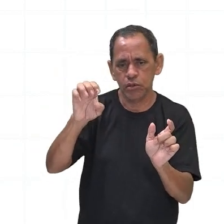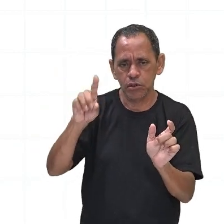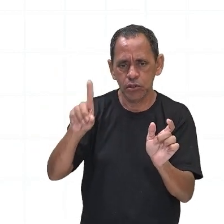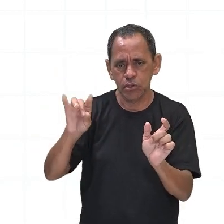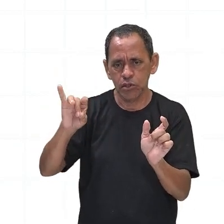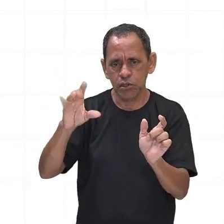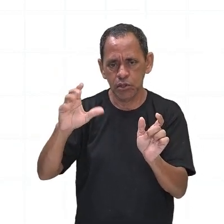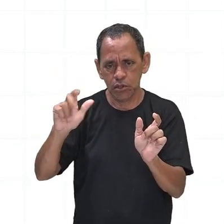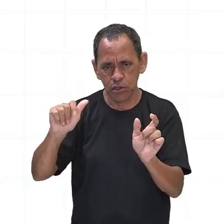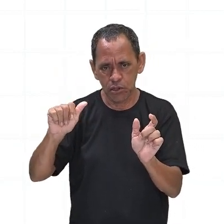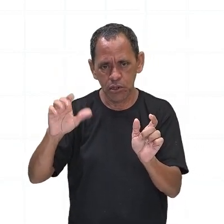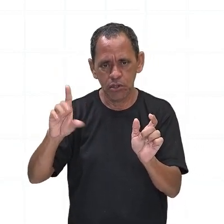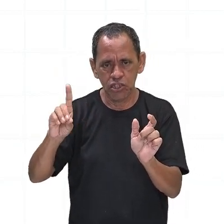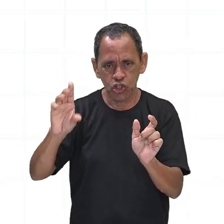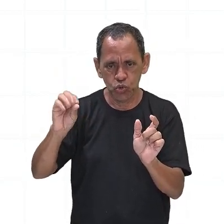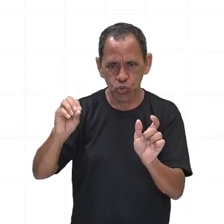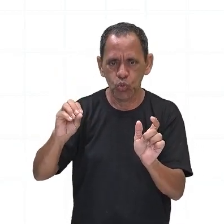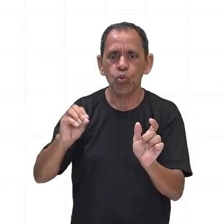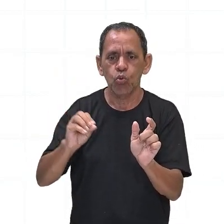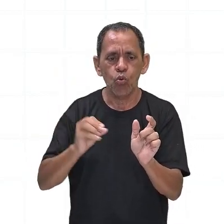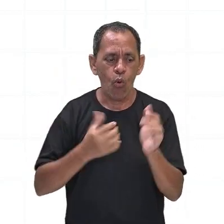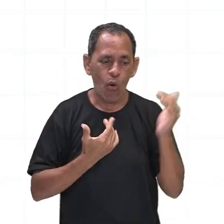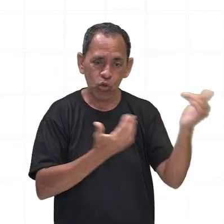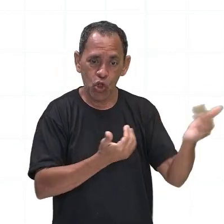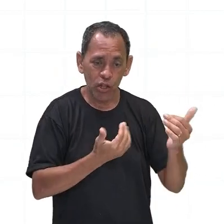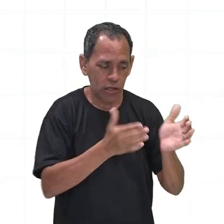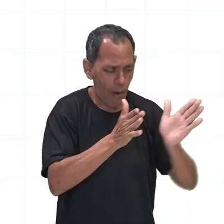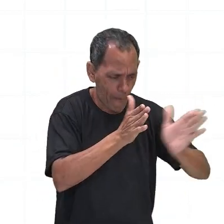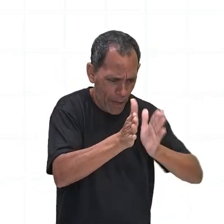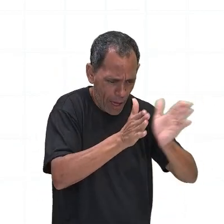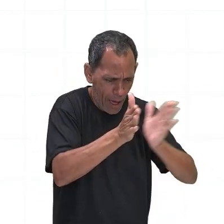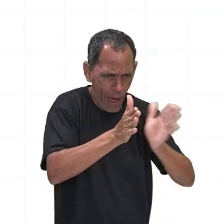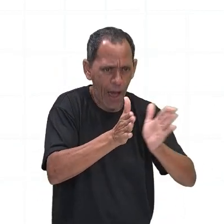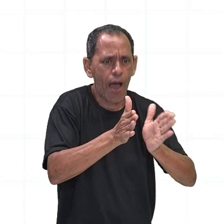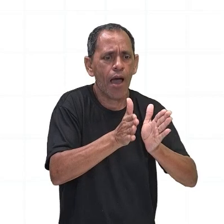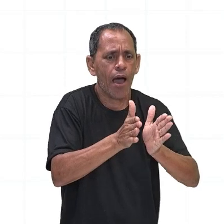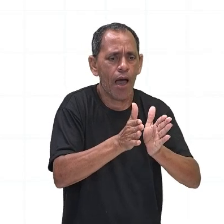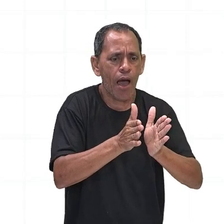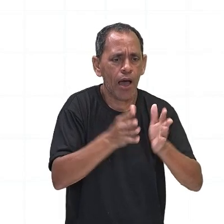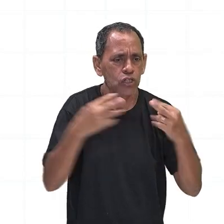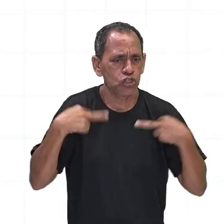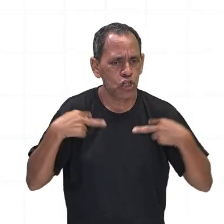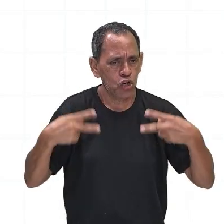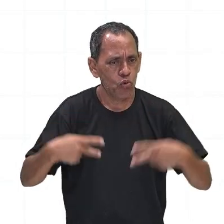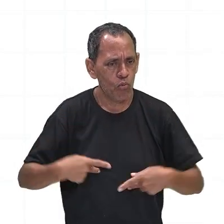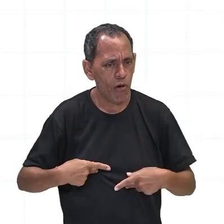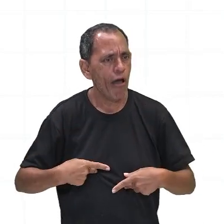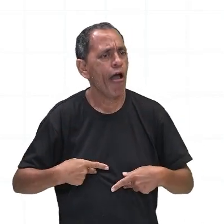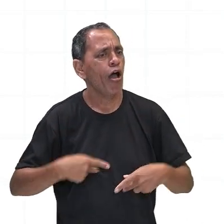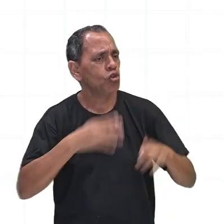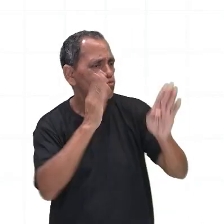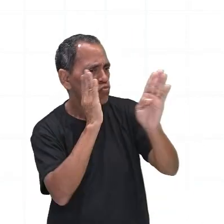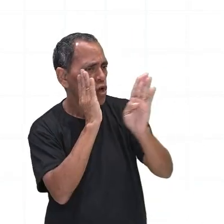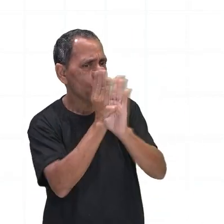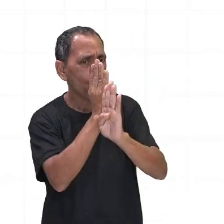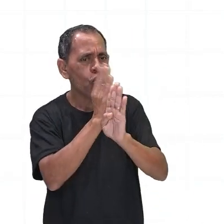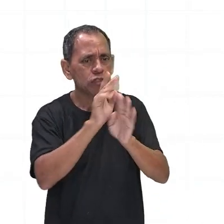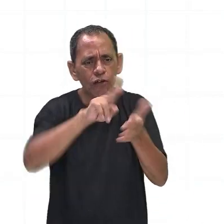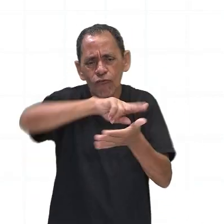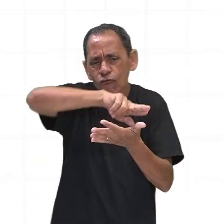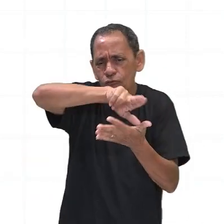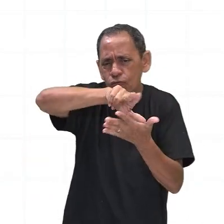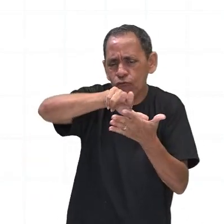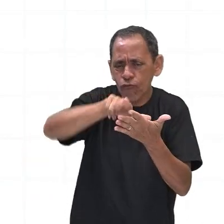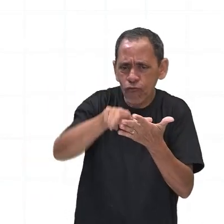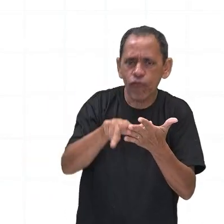a adolescência, fase do desenvolvimento humano repleta de descobertas, pertence aí tudo isso ao nosso sujeito. E